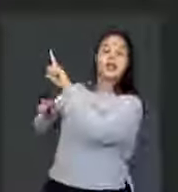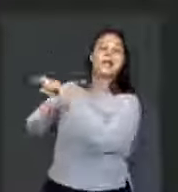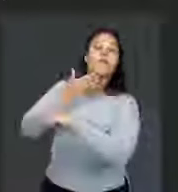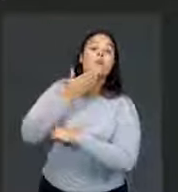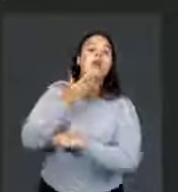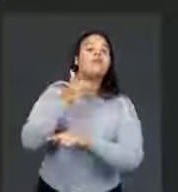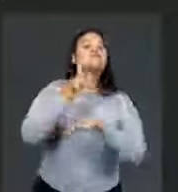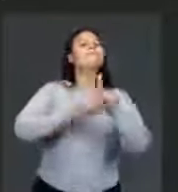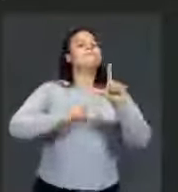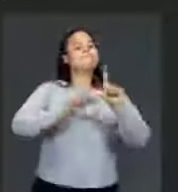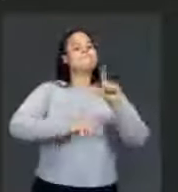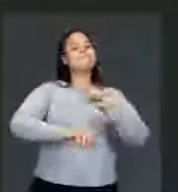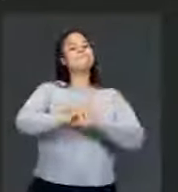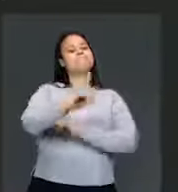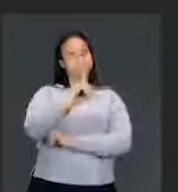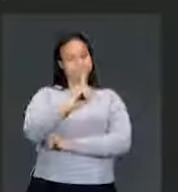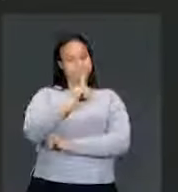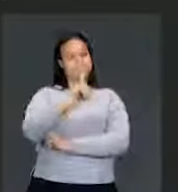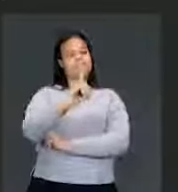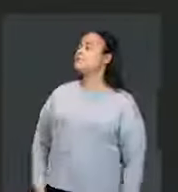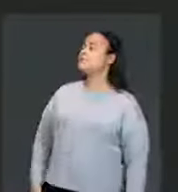amperes.